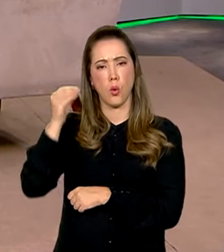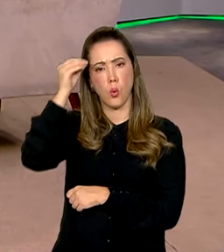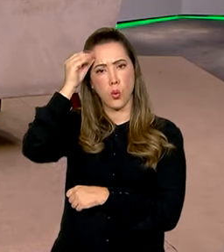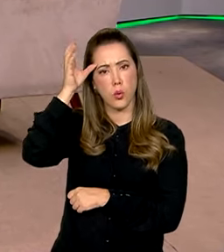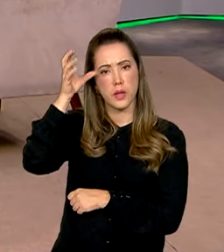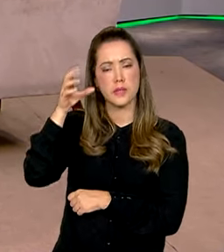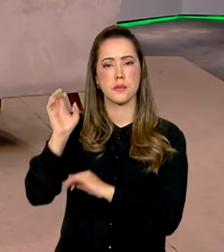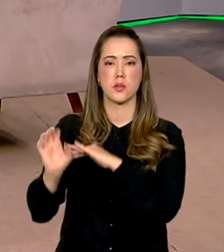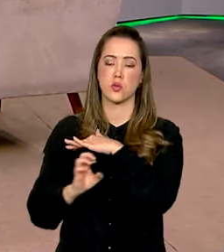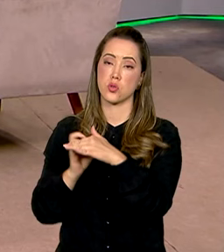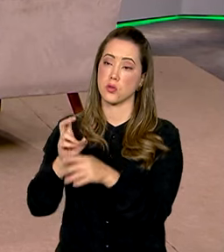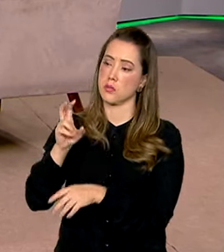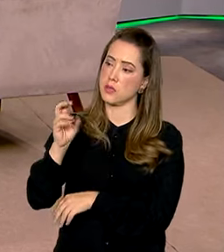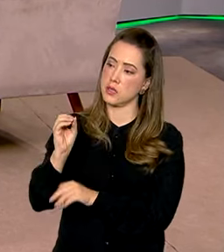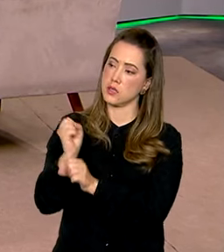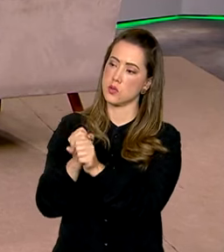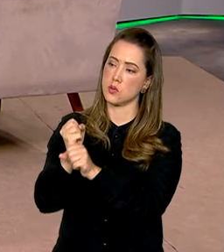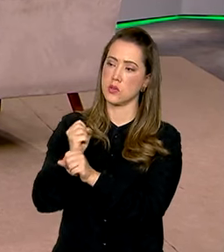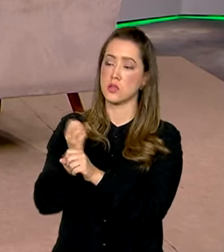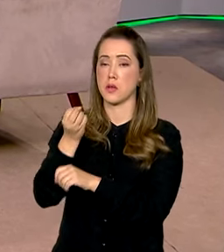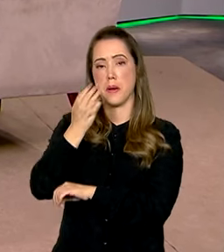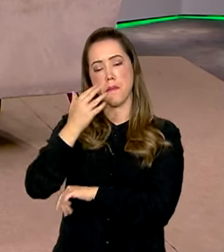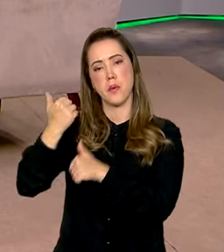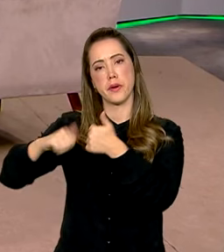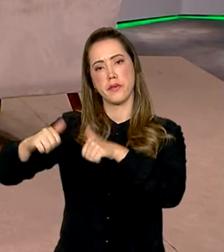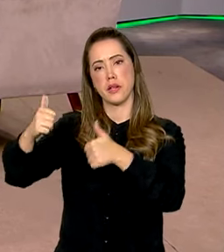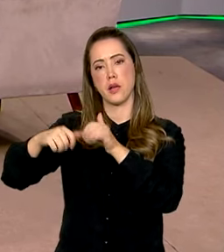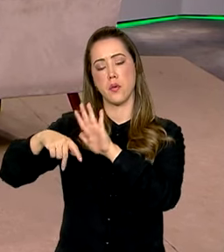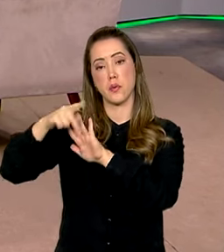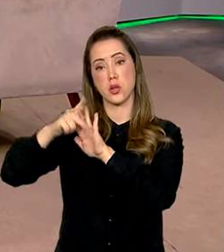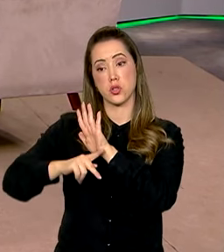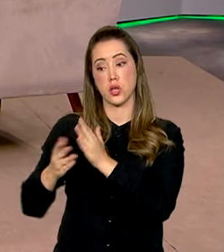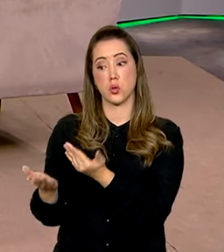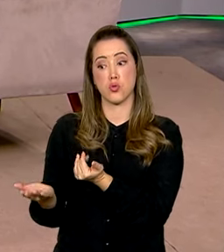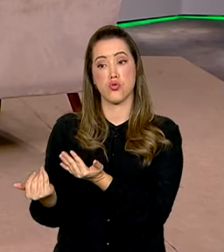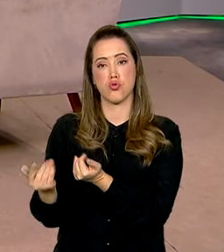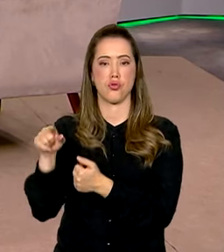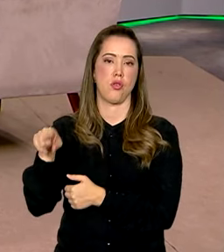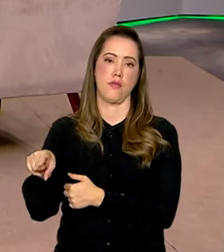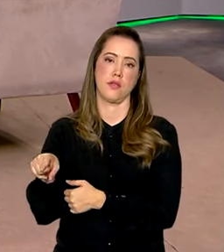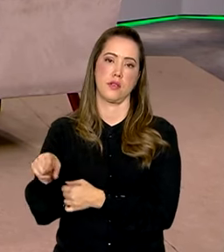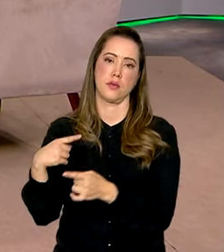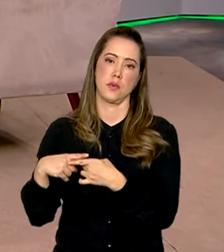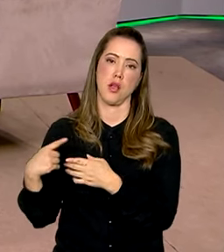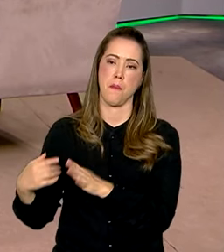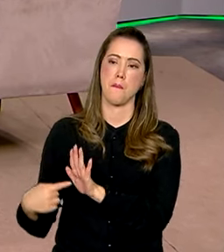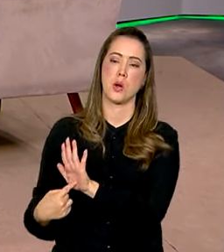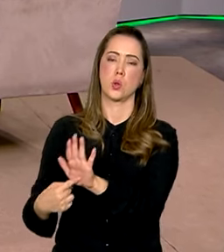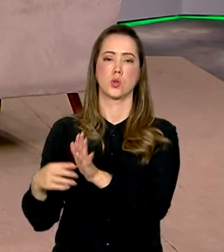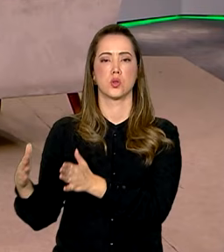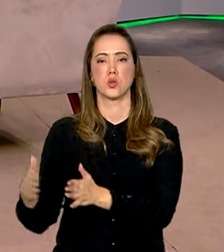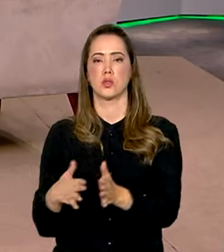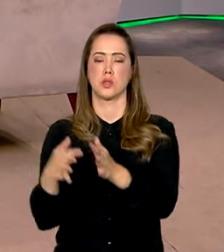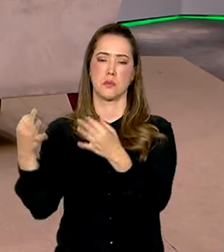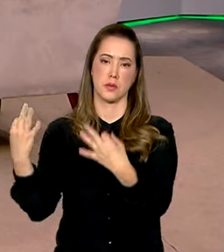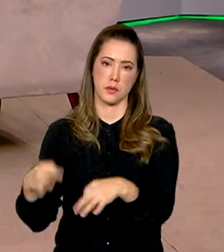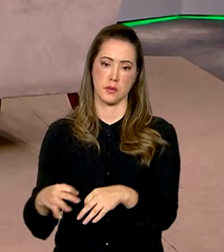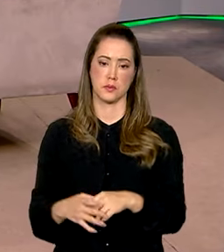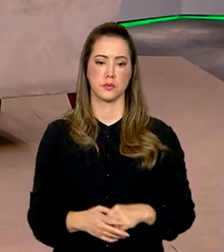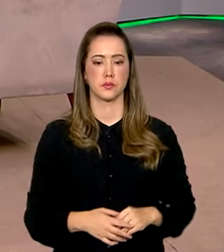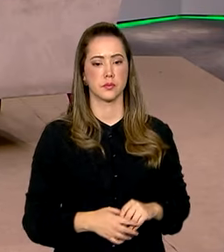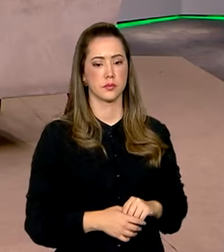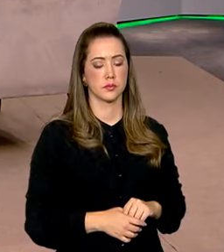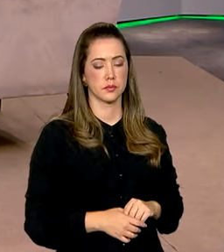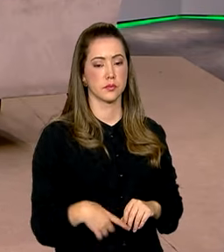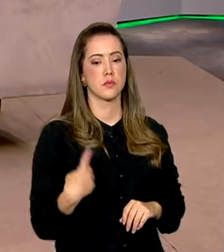boa nessa hora de avaliar um projeto de um jovem programador e dar um direcionamento. Exato. Mais eficiente, mais produtivo. Isso. Não